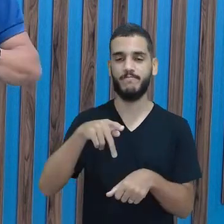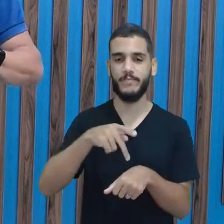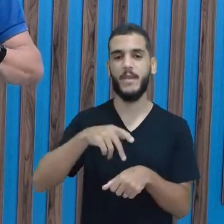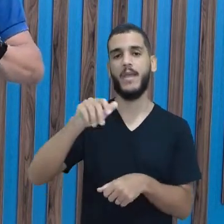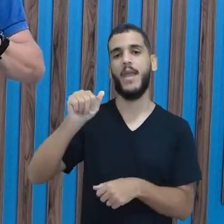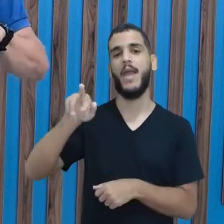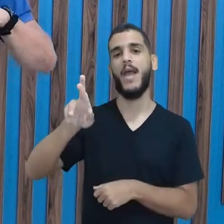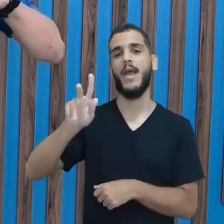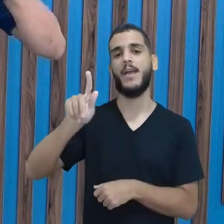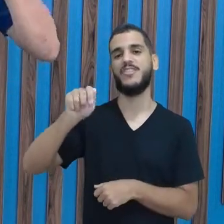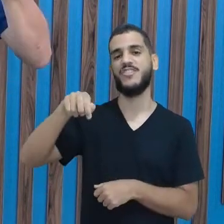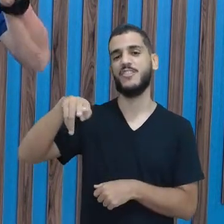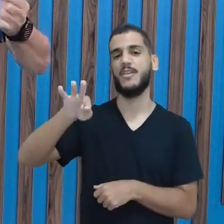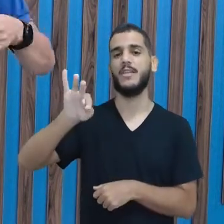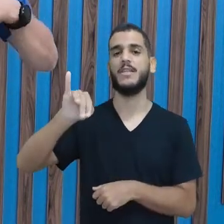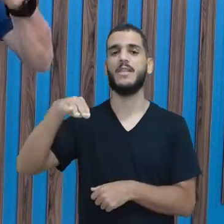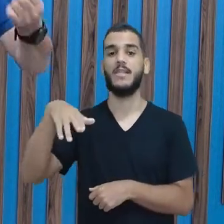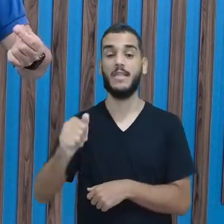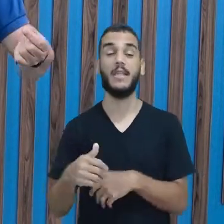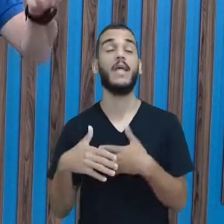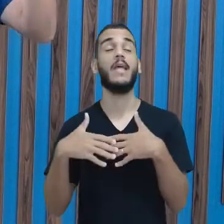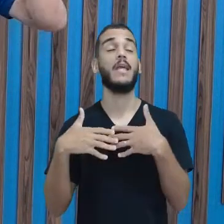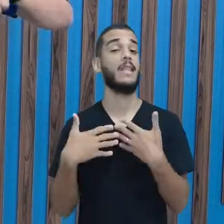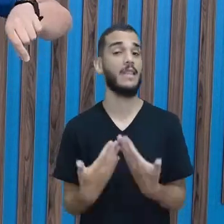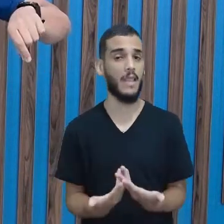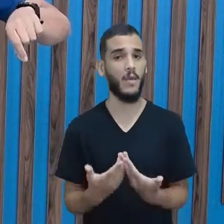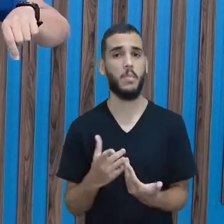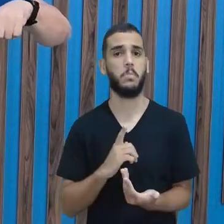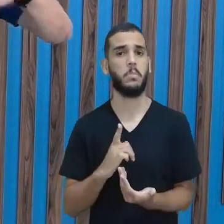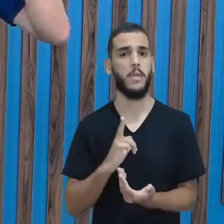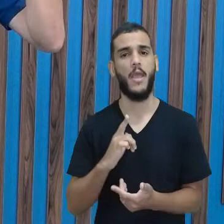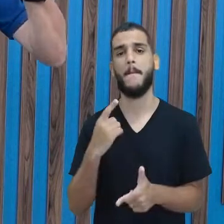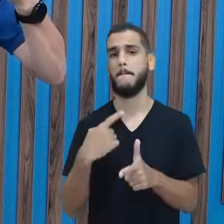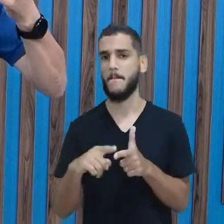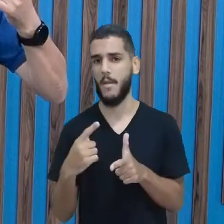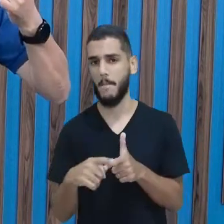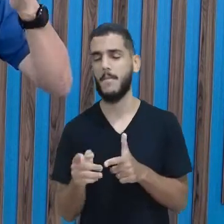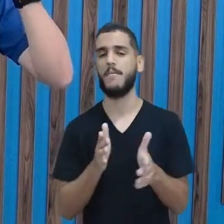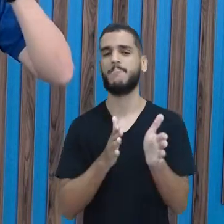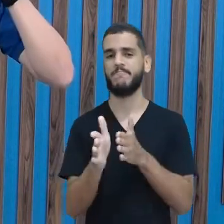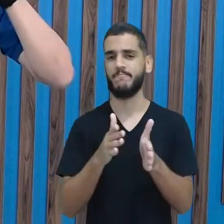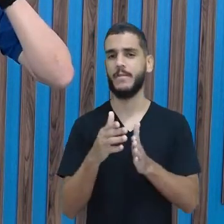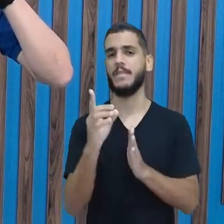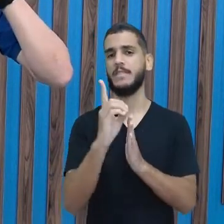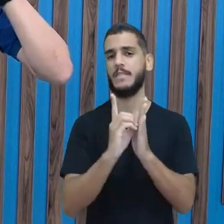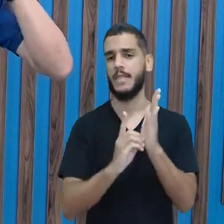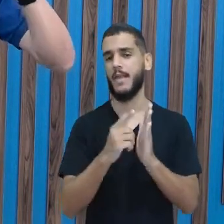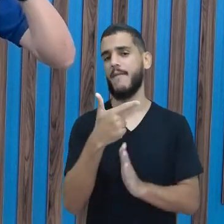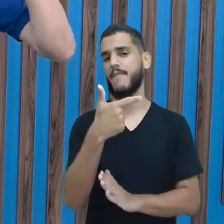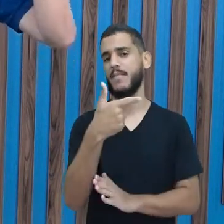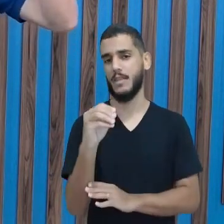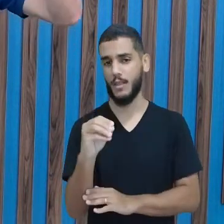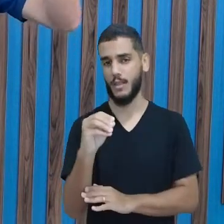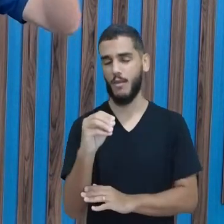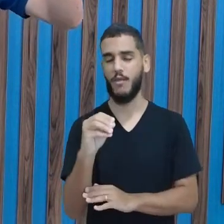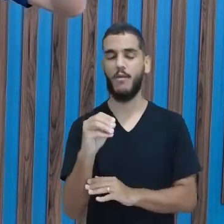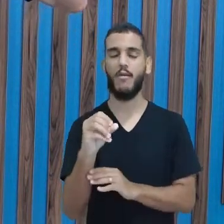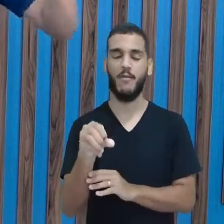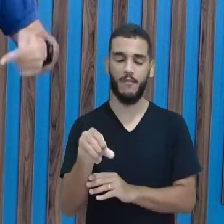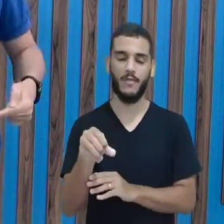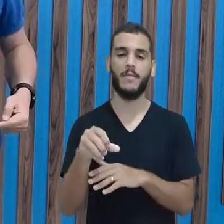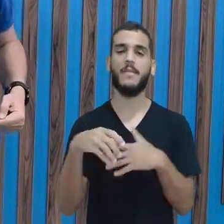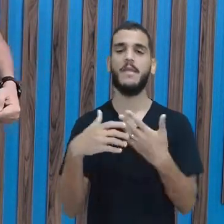de 29 é uma das primeiras crises do mundo globalizado, mesmo sem termos ouvido falar ainda